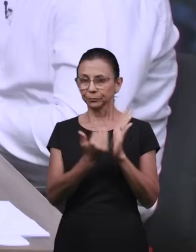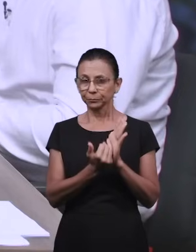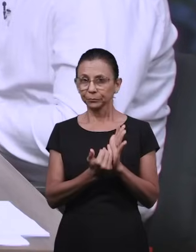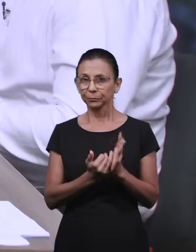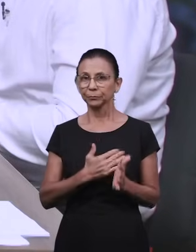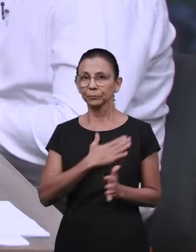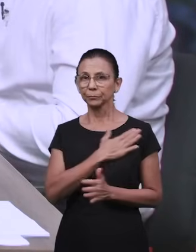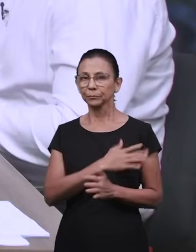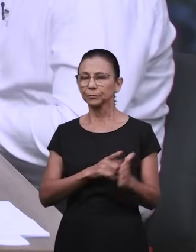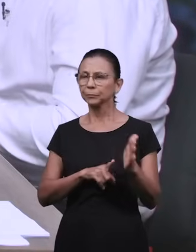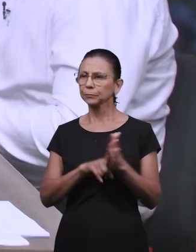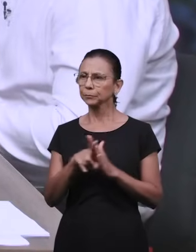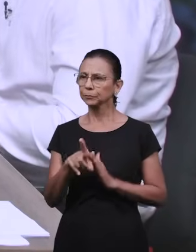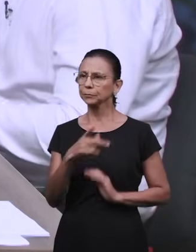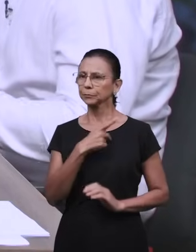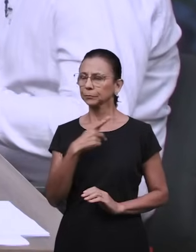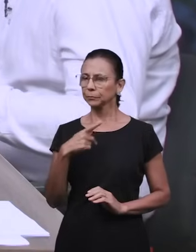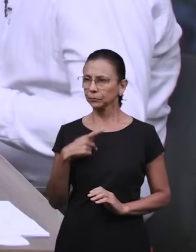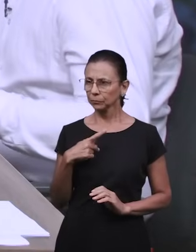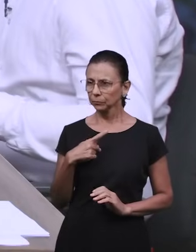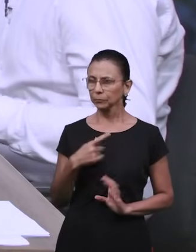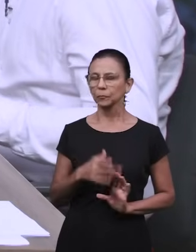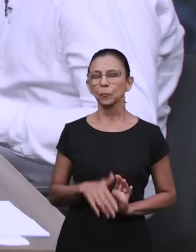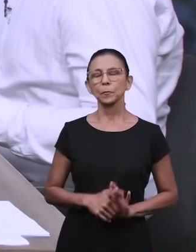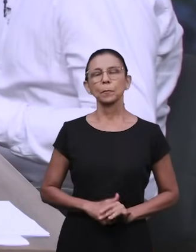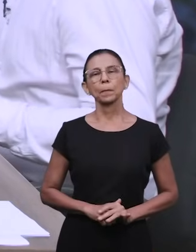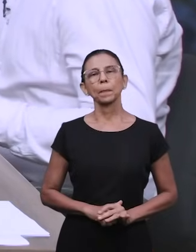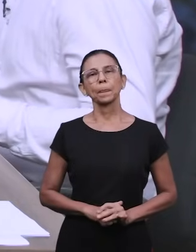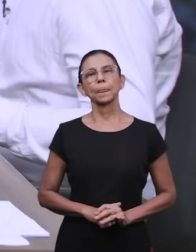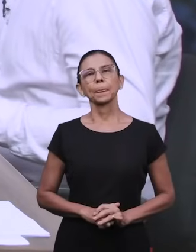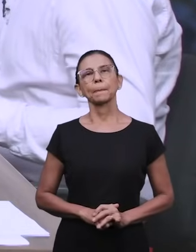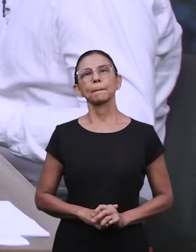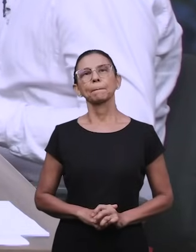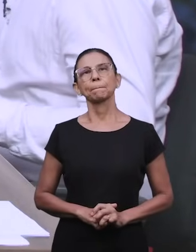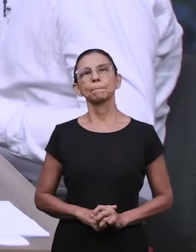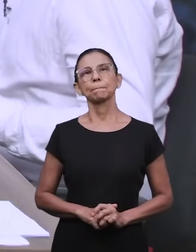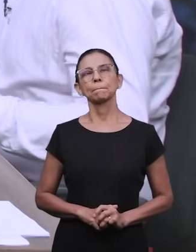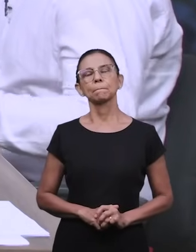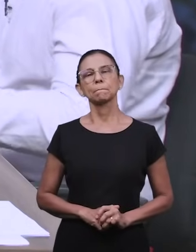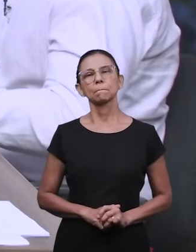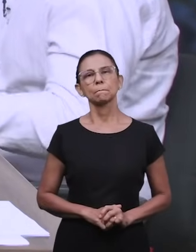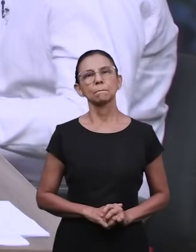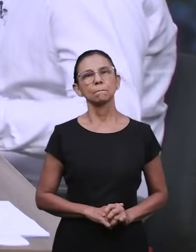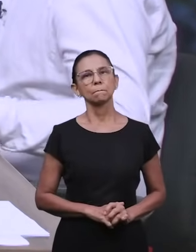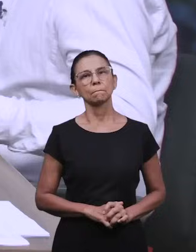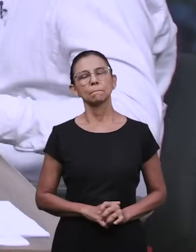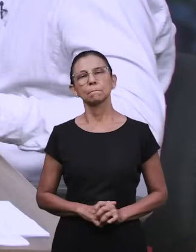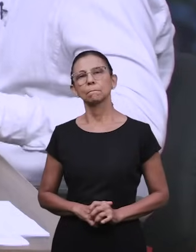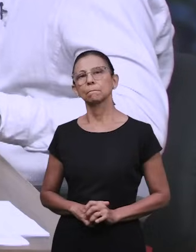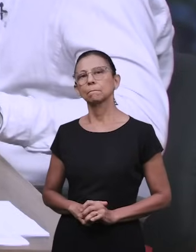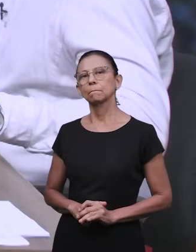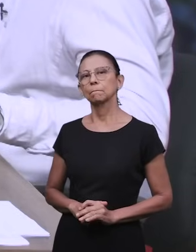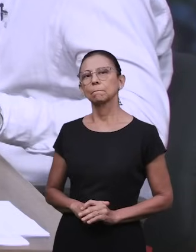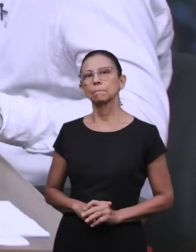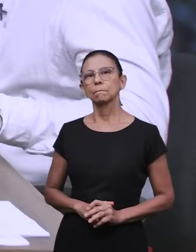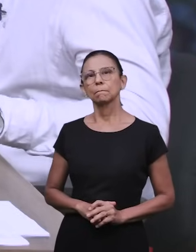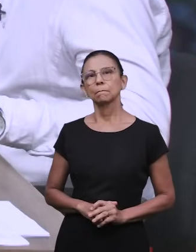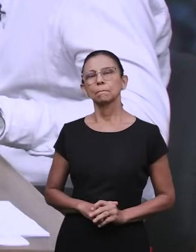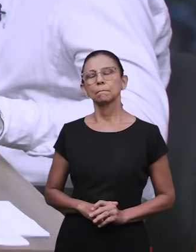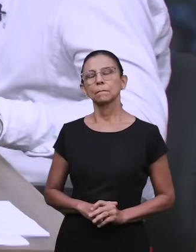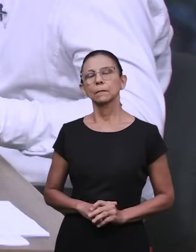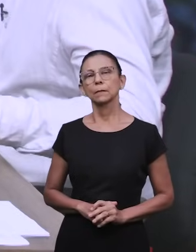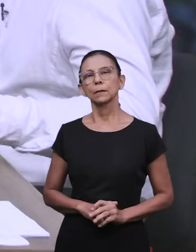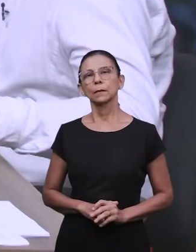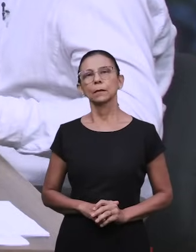pastor Marcos, né? Pastor, como, né, viver Jesus, como viver o Senhor